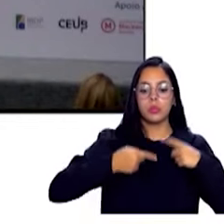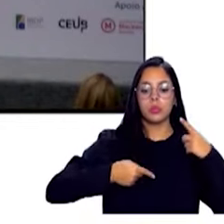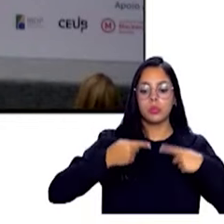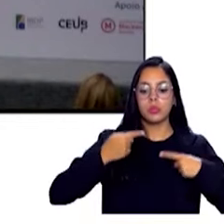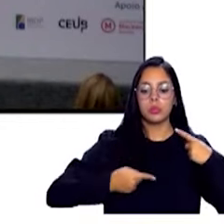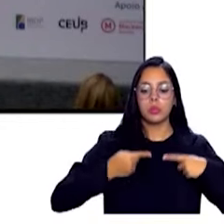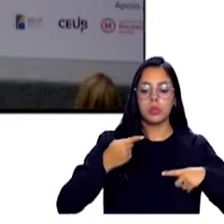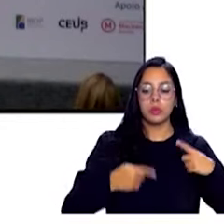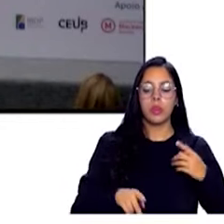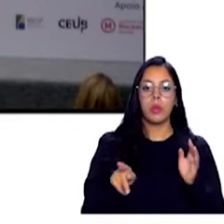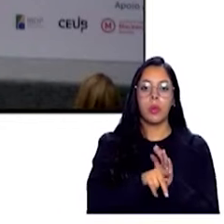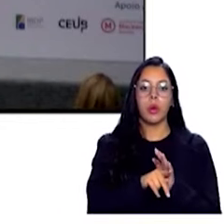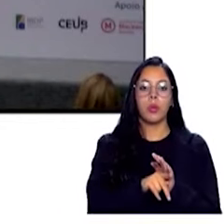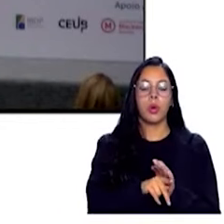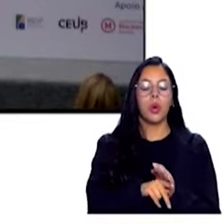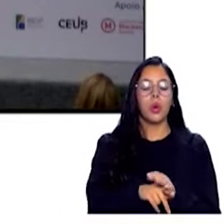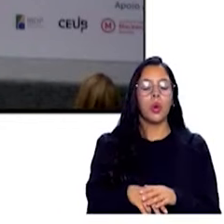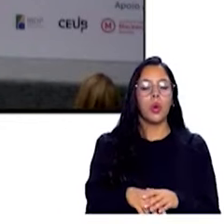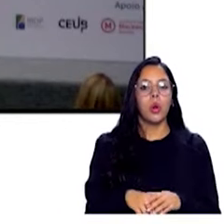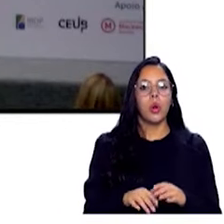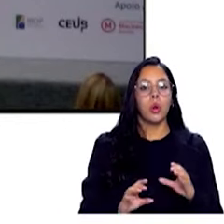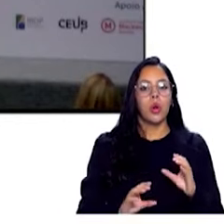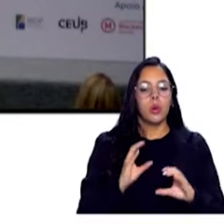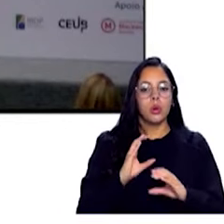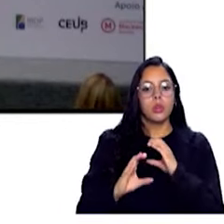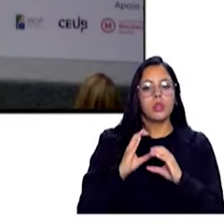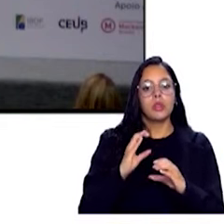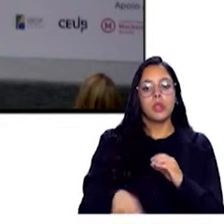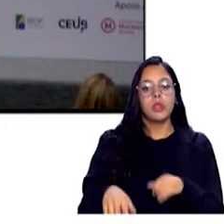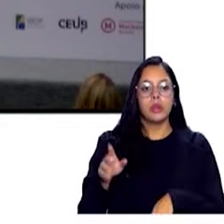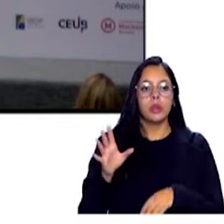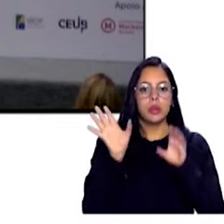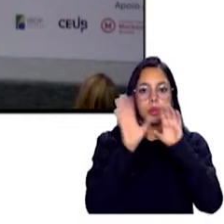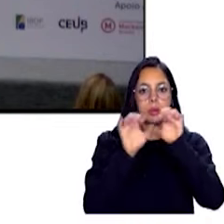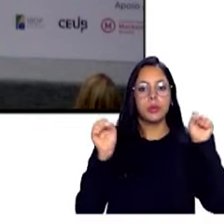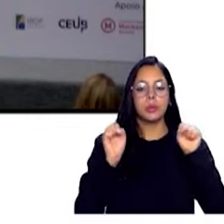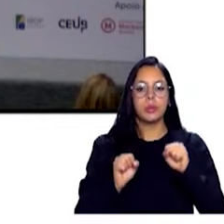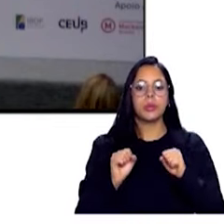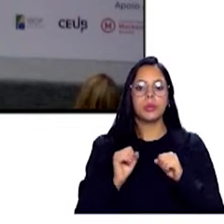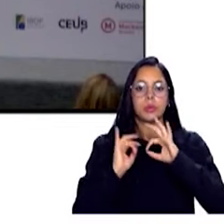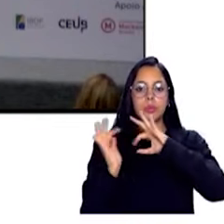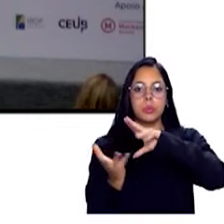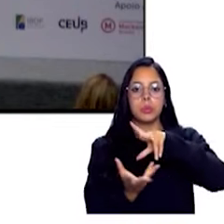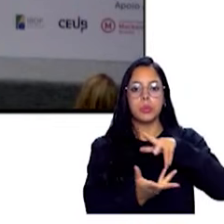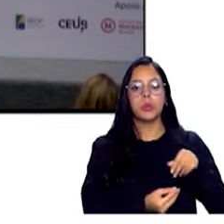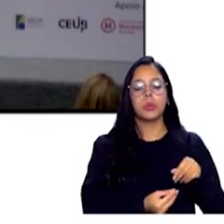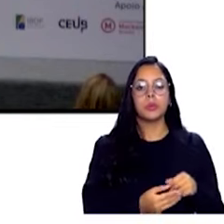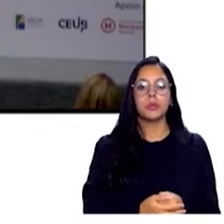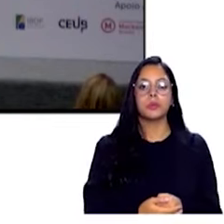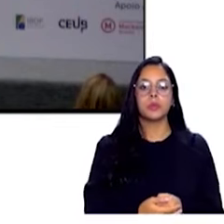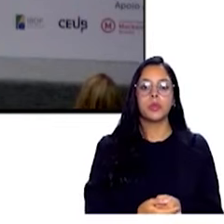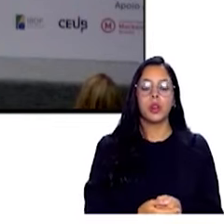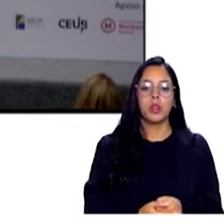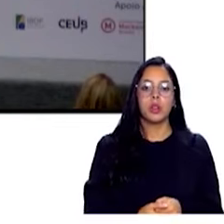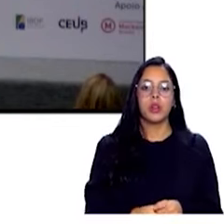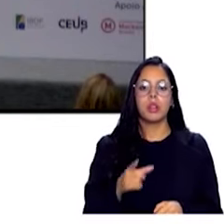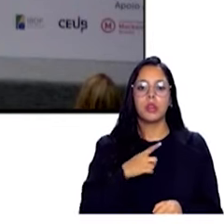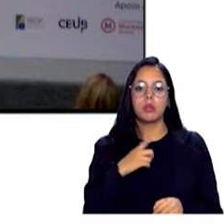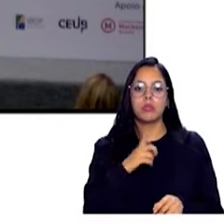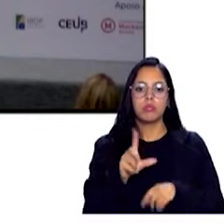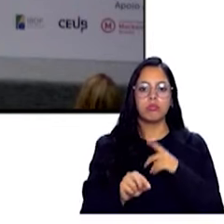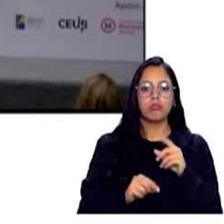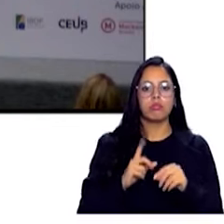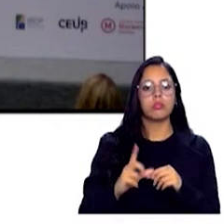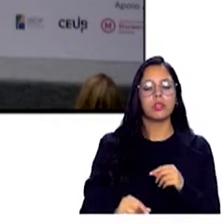as cortes eh do exterior que utilizam o filtro é buscar uma conciliação de que o acesso